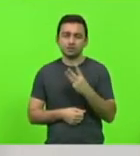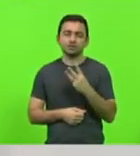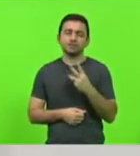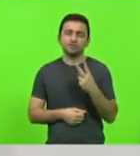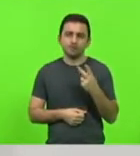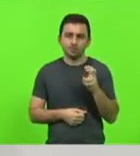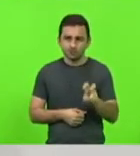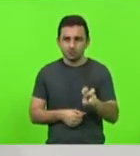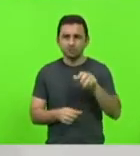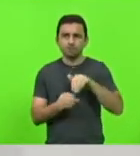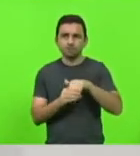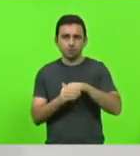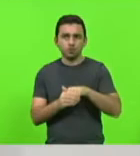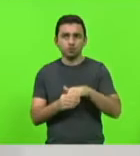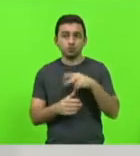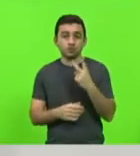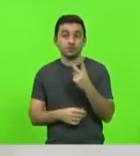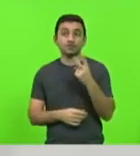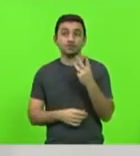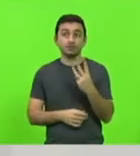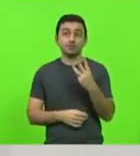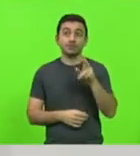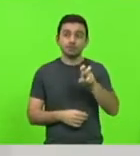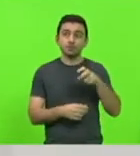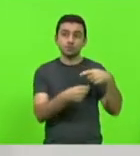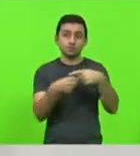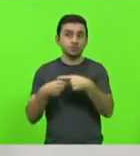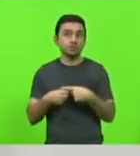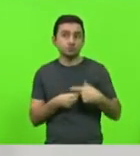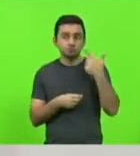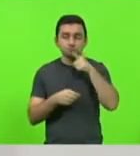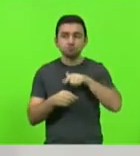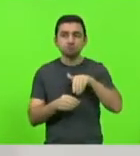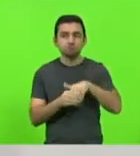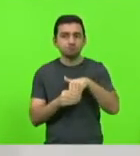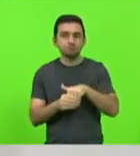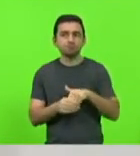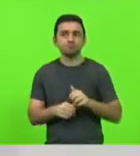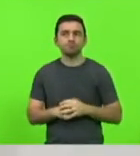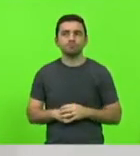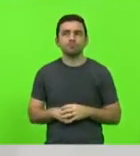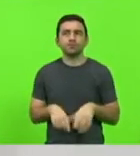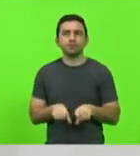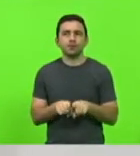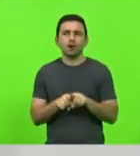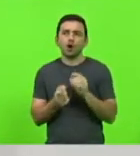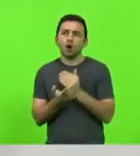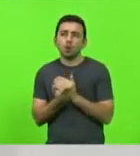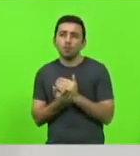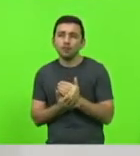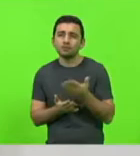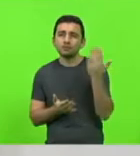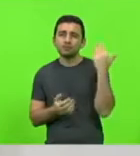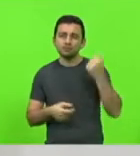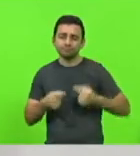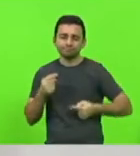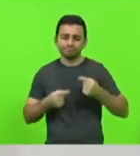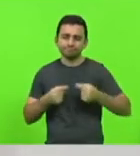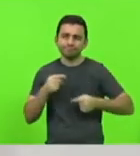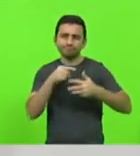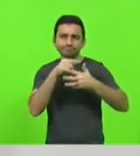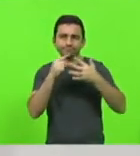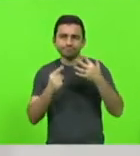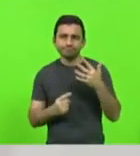votos em 235 municípios do Estado de Santa Catarina. Desde o início de nossas discussões, pautamos